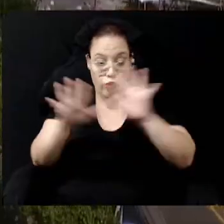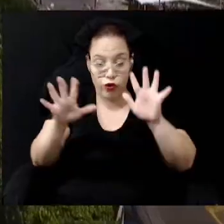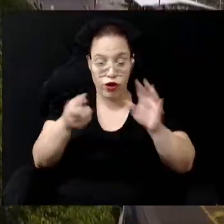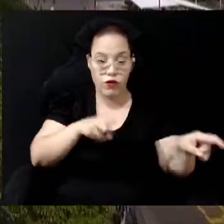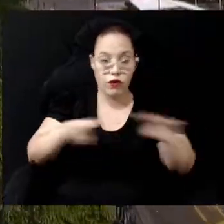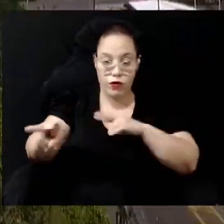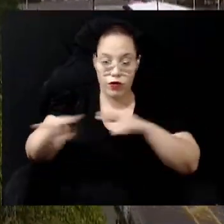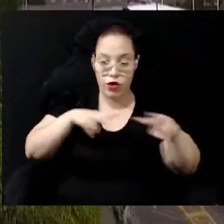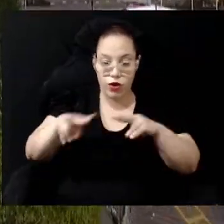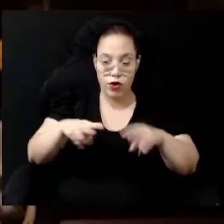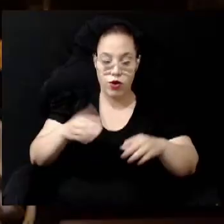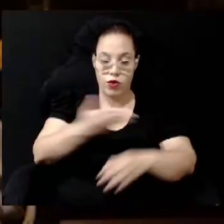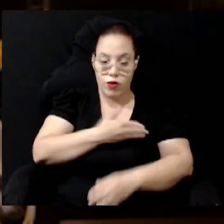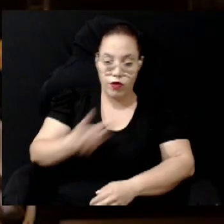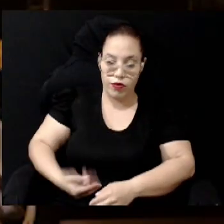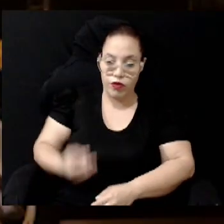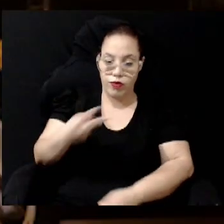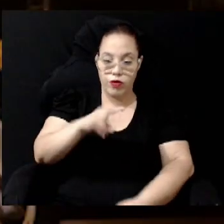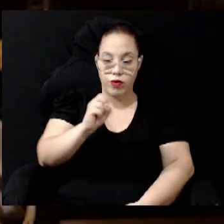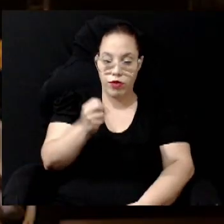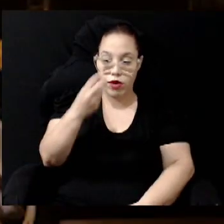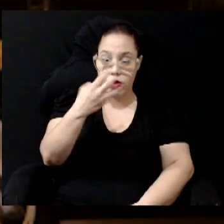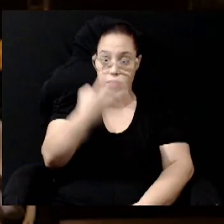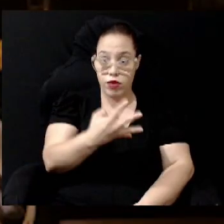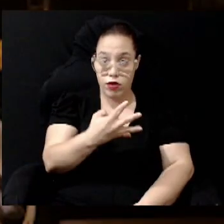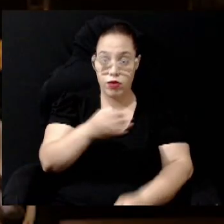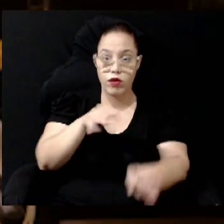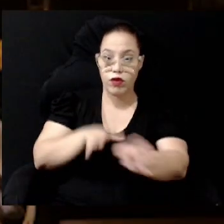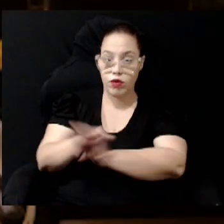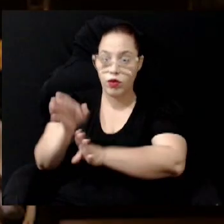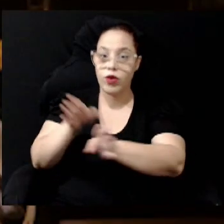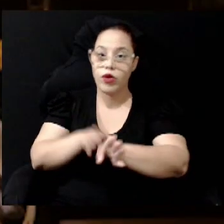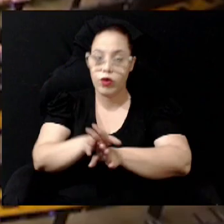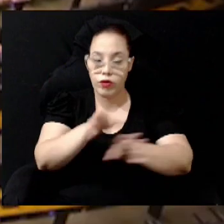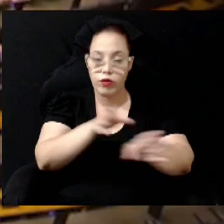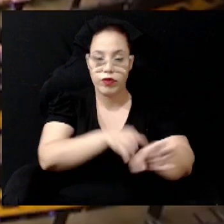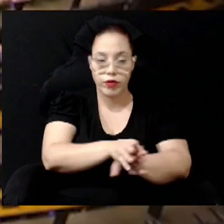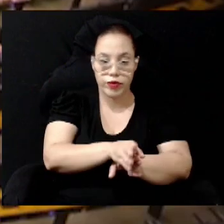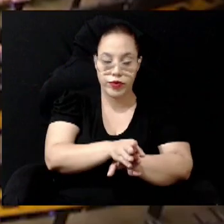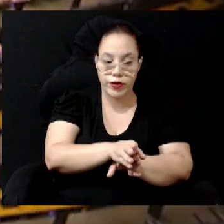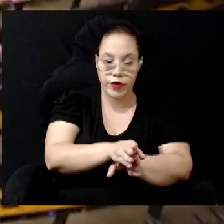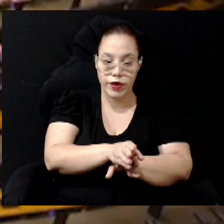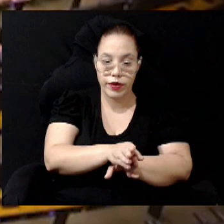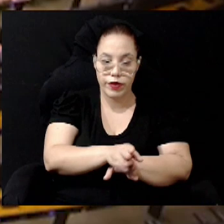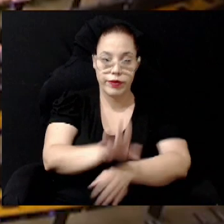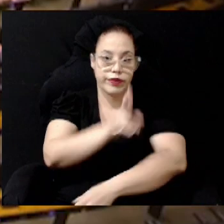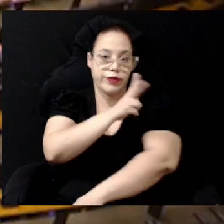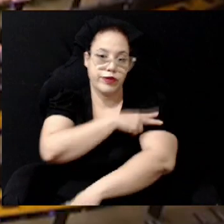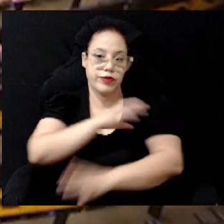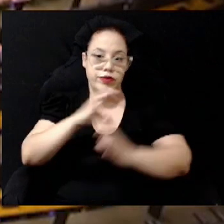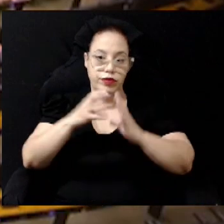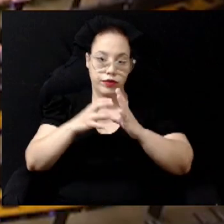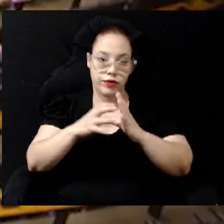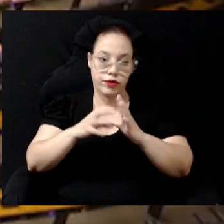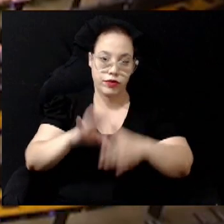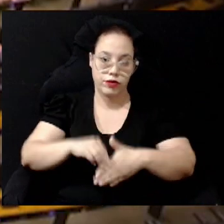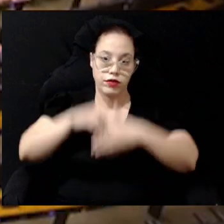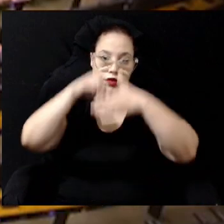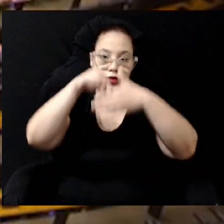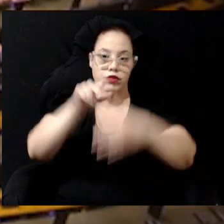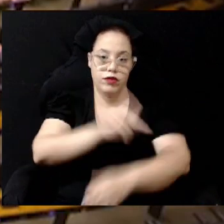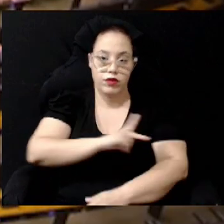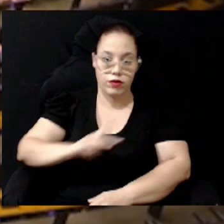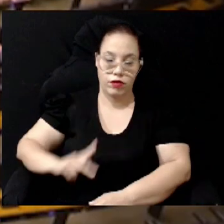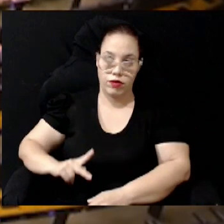Pública 2024. As indicações foram realizadas por líderes partidários e presidentes de comissões permanentes